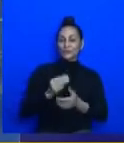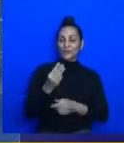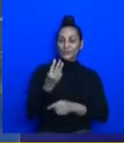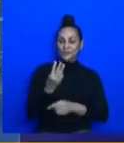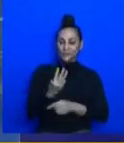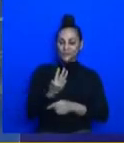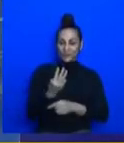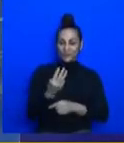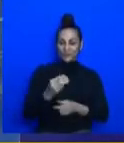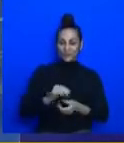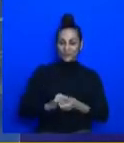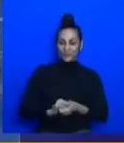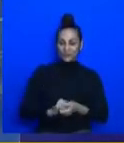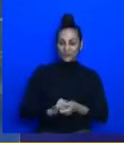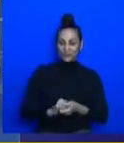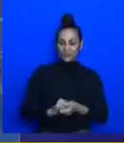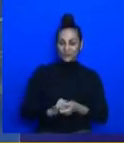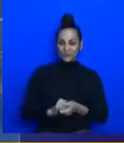3.